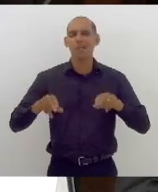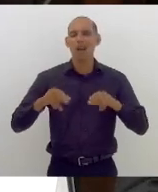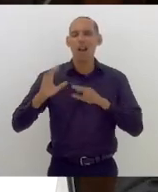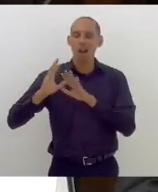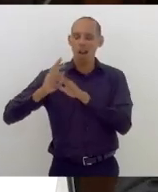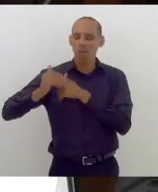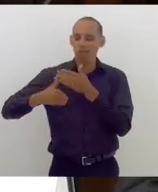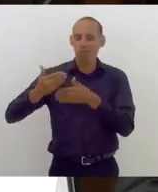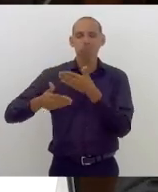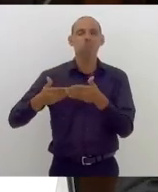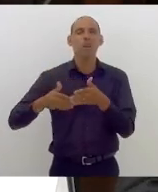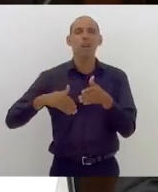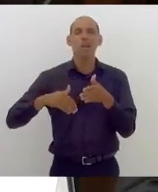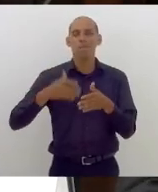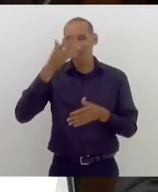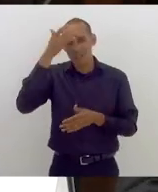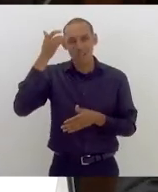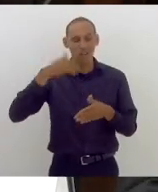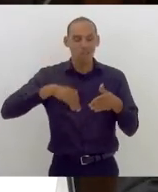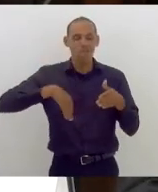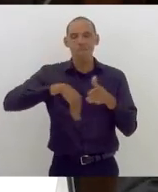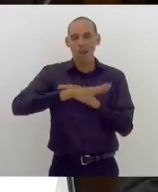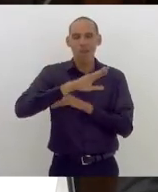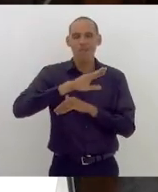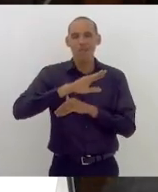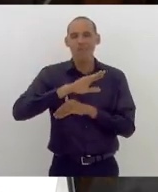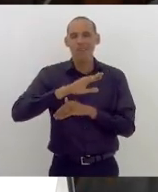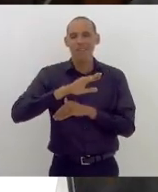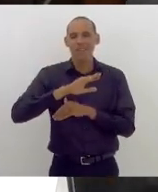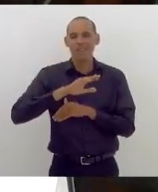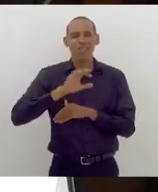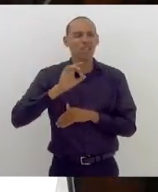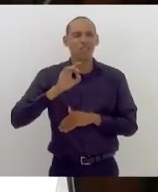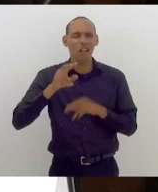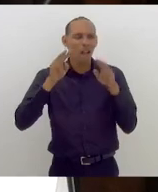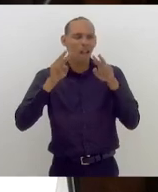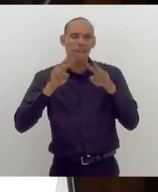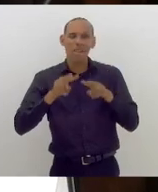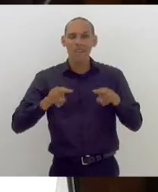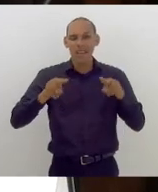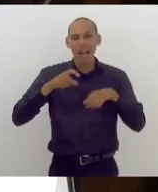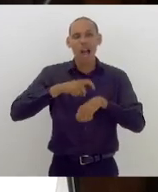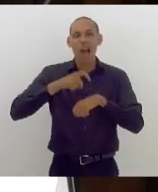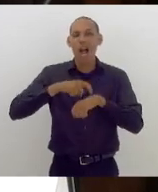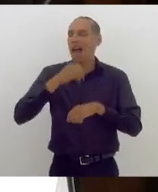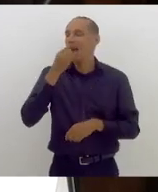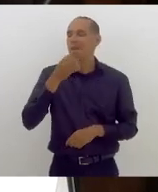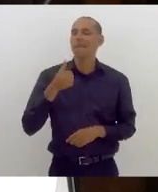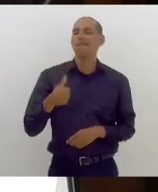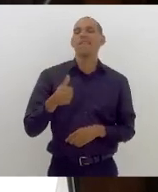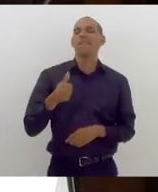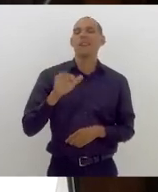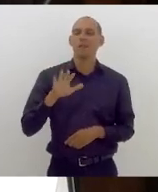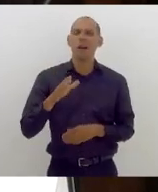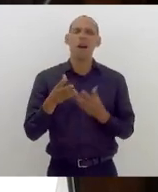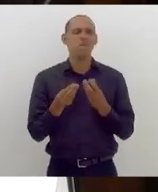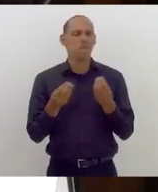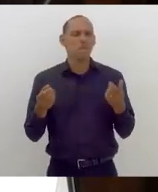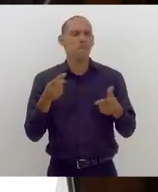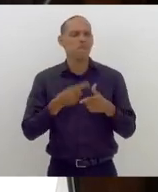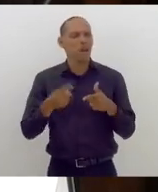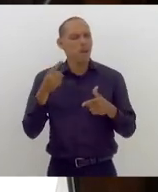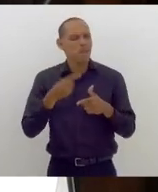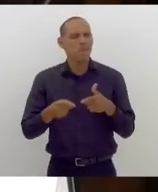do jogador de futebol, a carreira daquela pessoa que só tem visibilidade na hora da coisa boa, né? Mas teve muita grura, né,